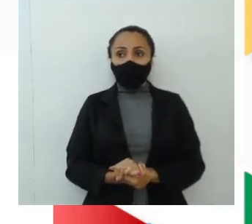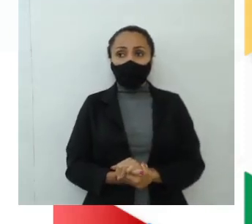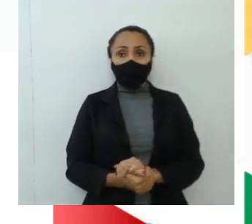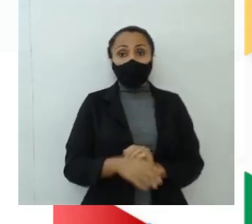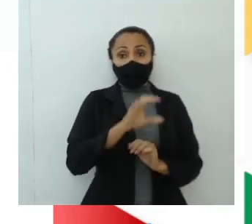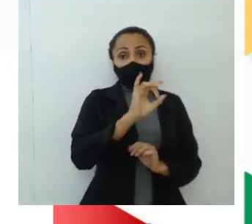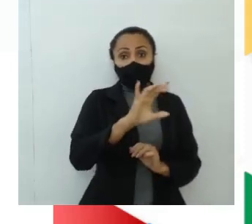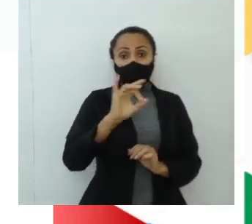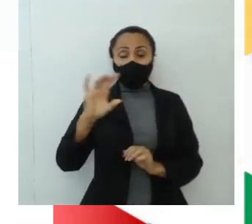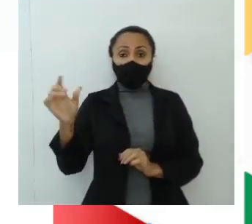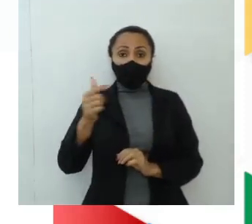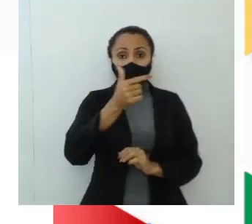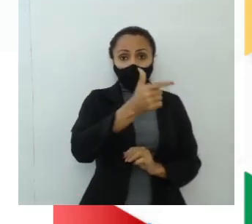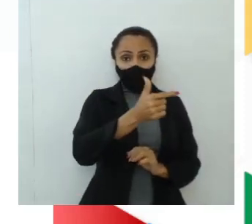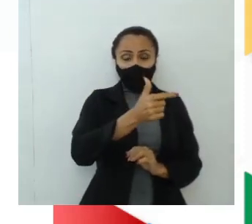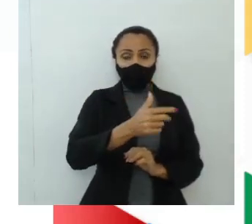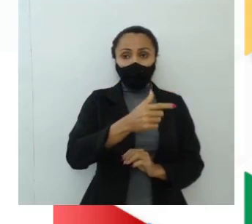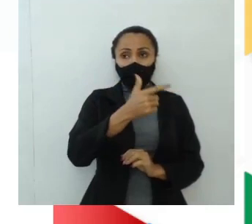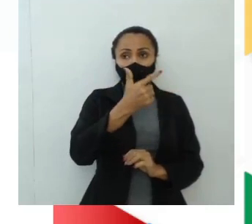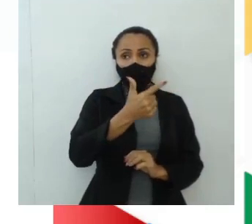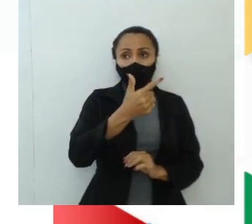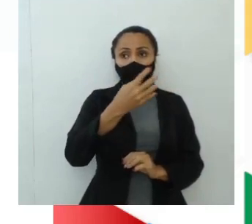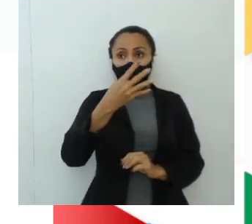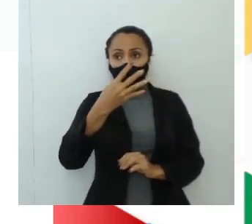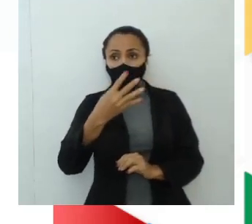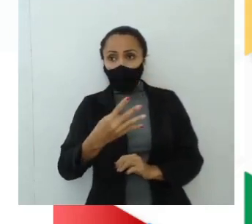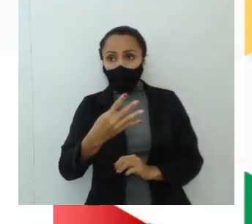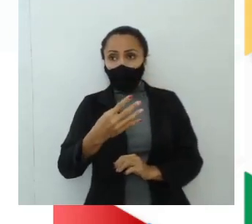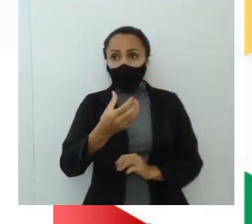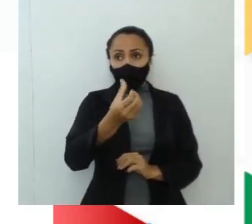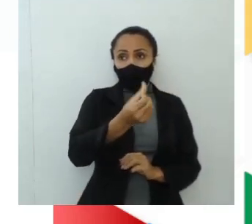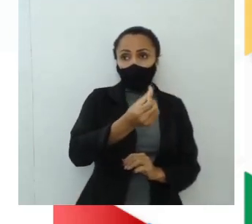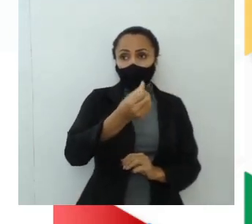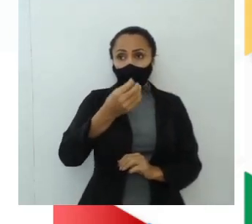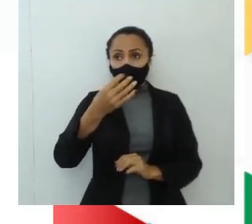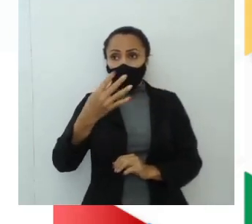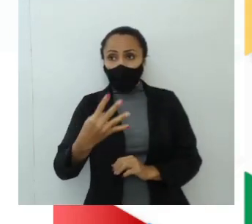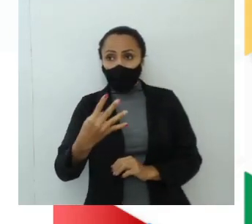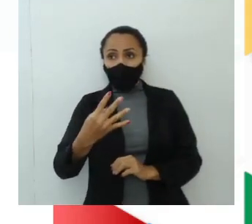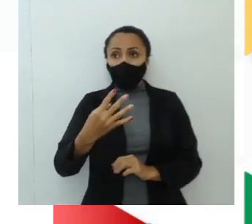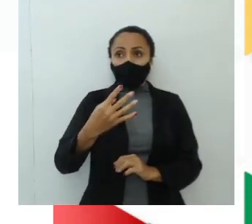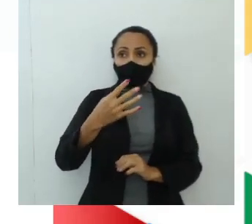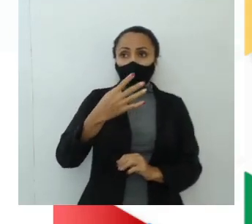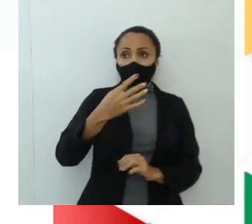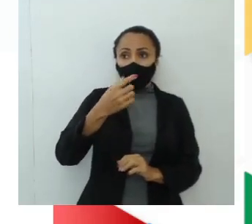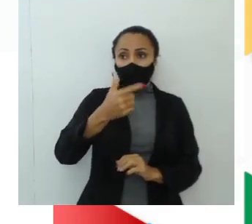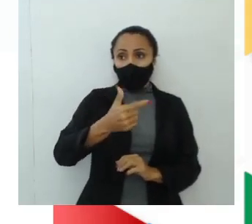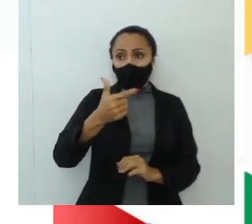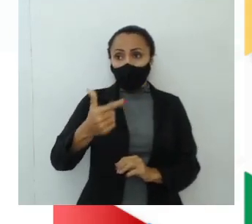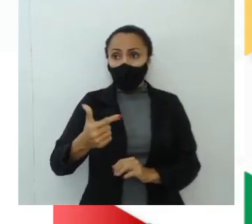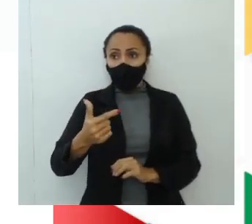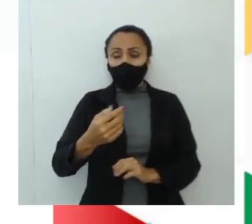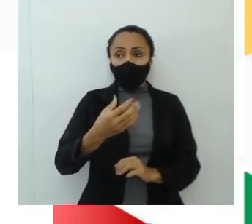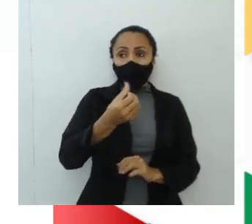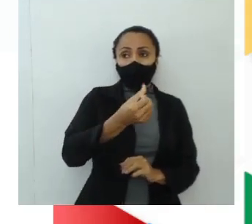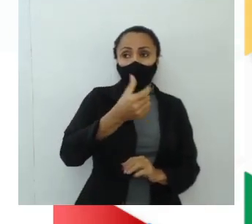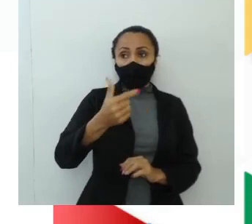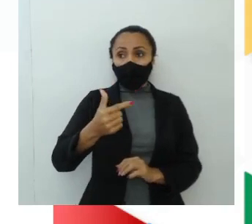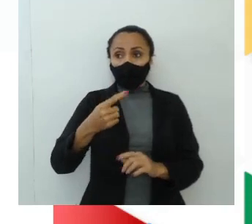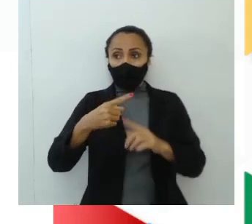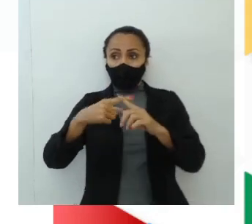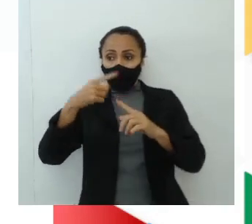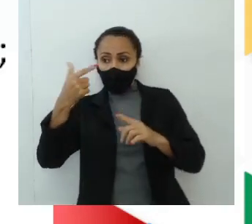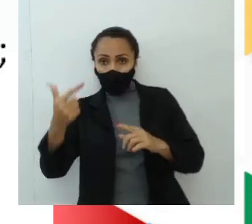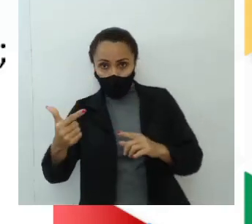cada um deles por 2, ó. 2 e 4 por 2, 6 e 4 por 2, 2 e 2 por 2, 6 e 2 por 2.